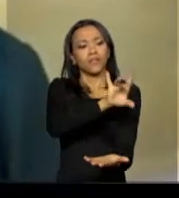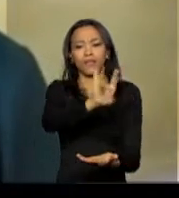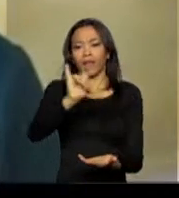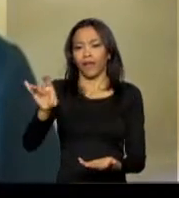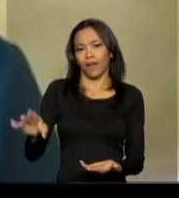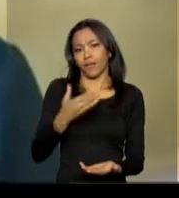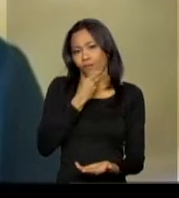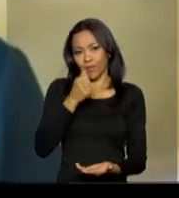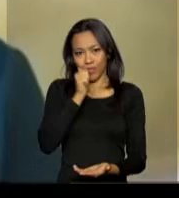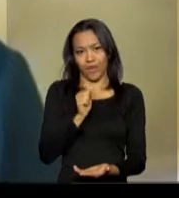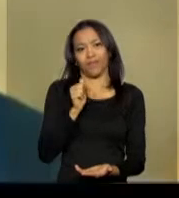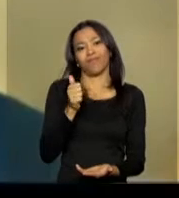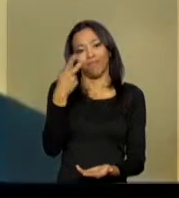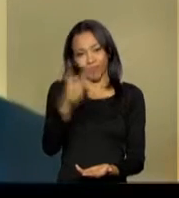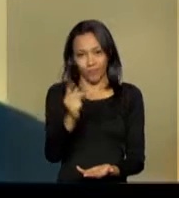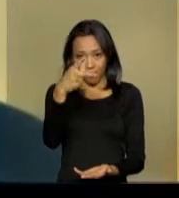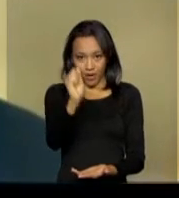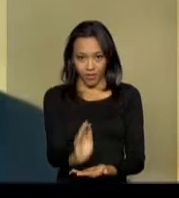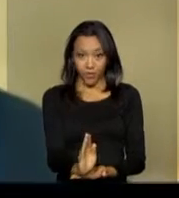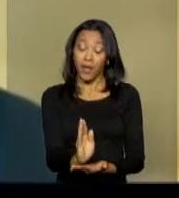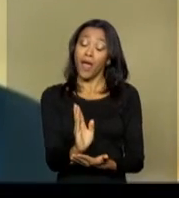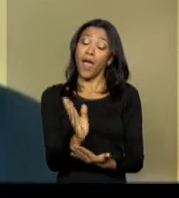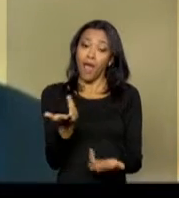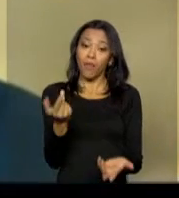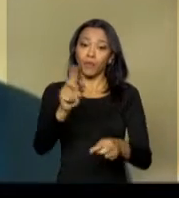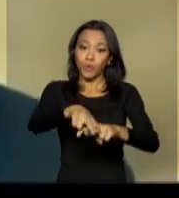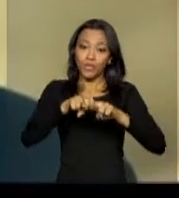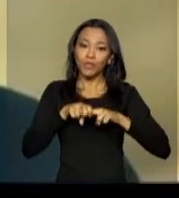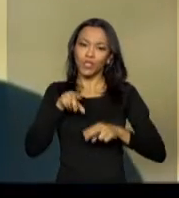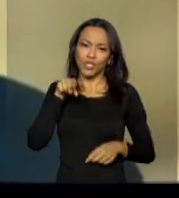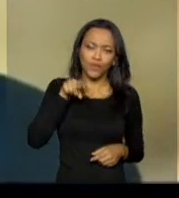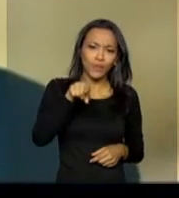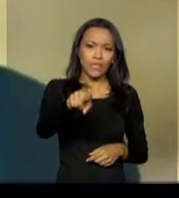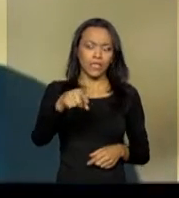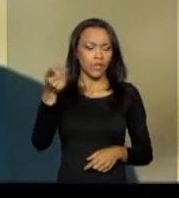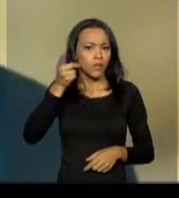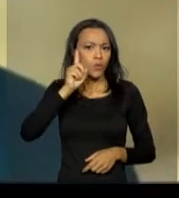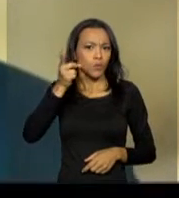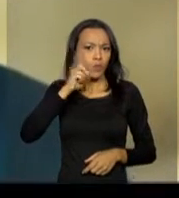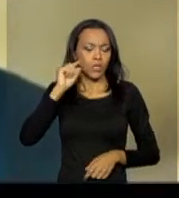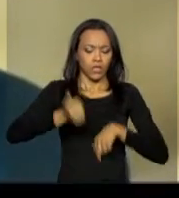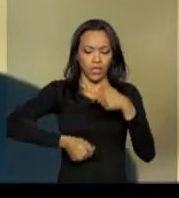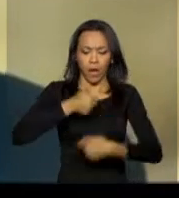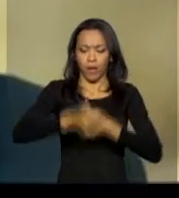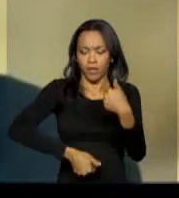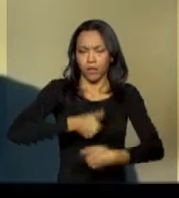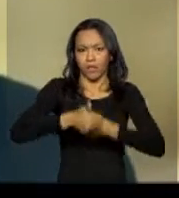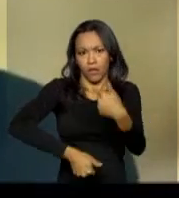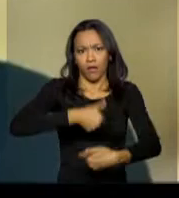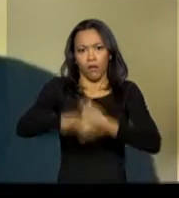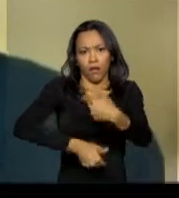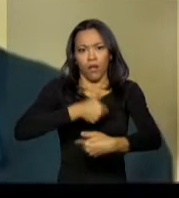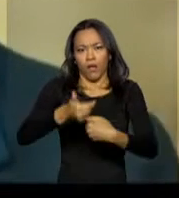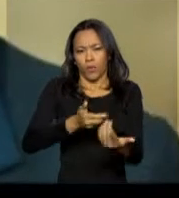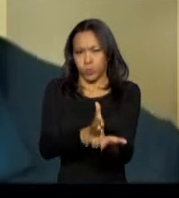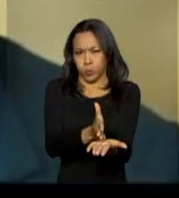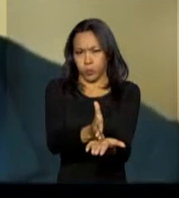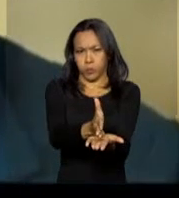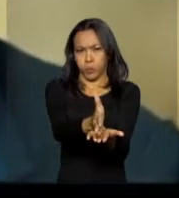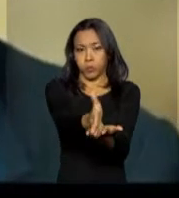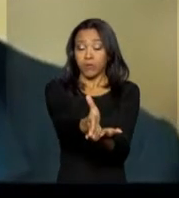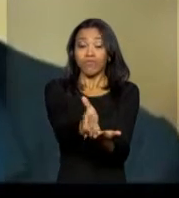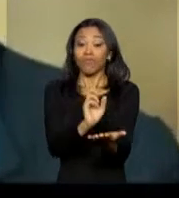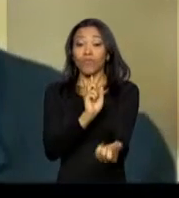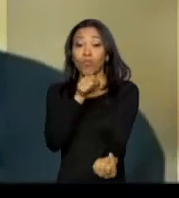brasileiro e de cada brasileira. É para isso que você pega duro no batente todos os dias. É para que o